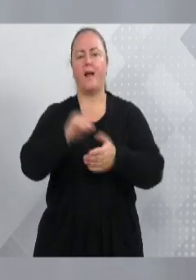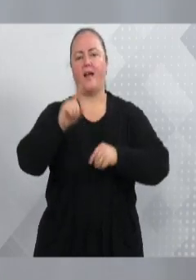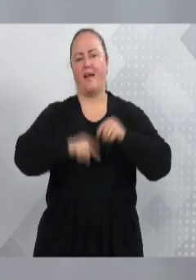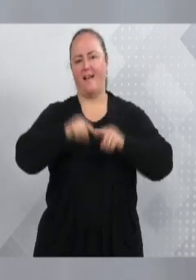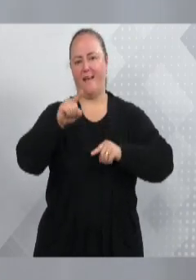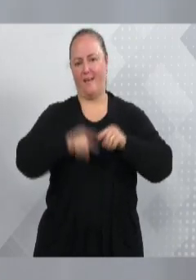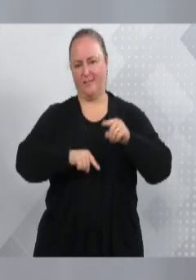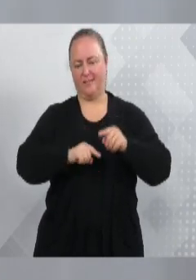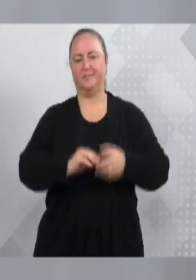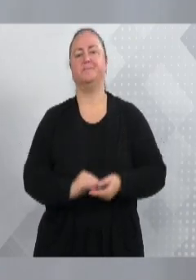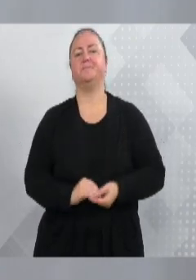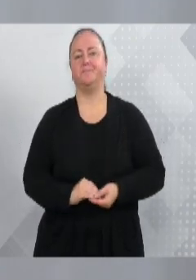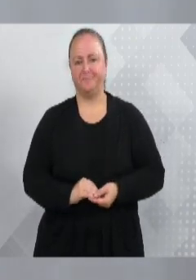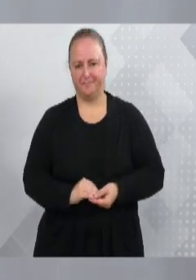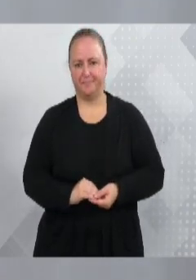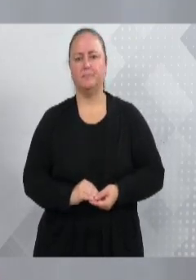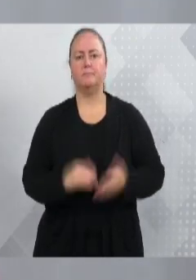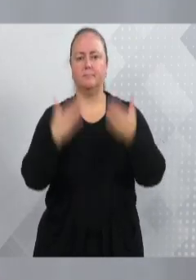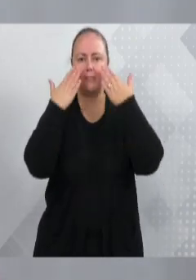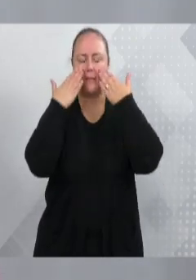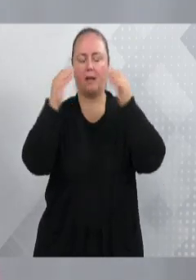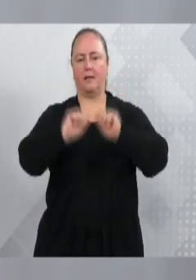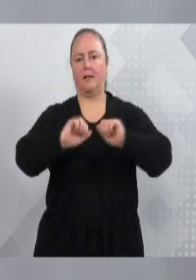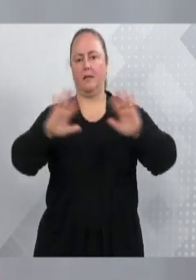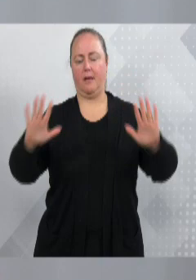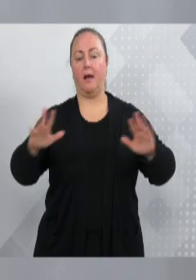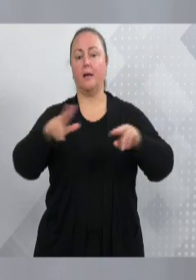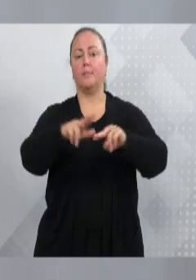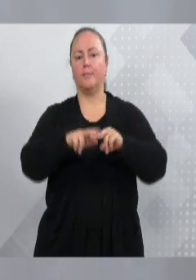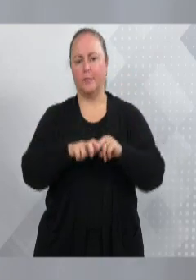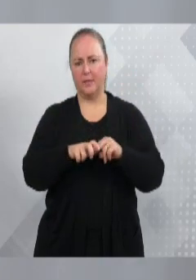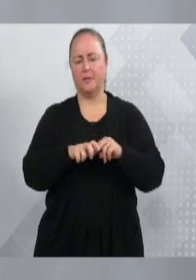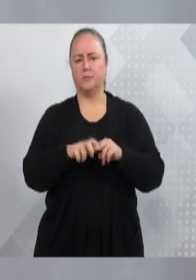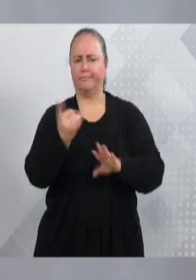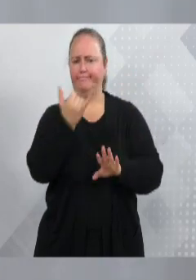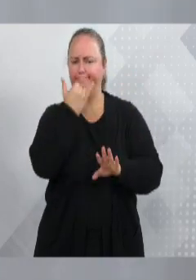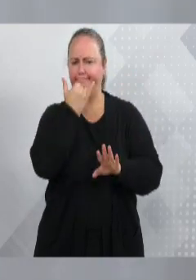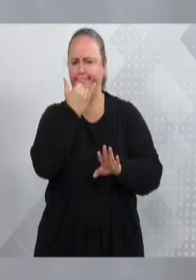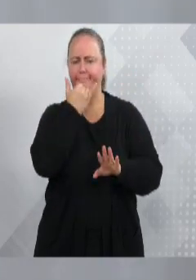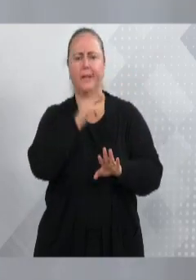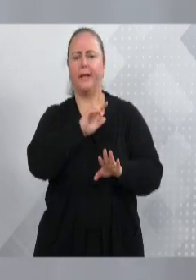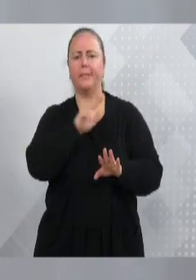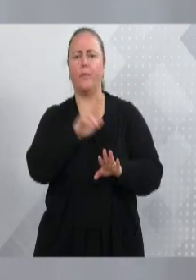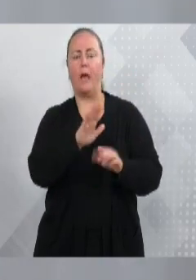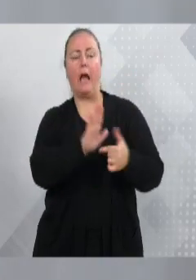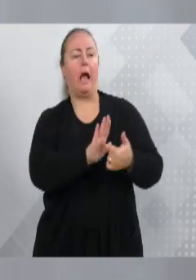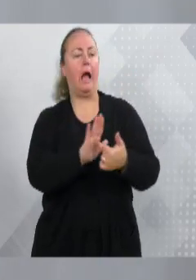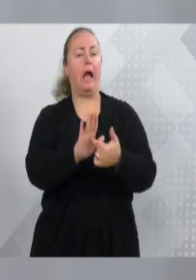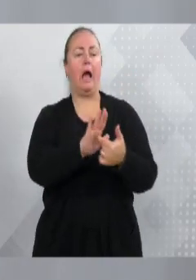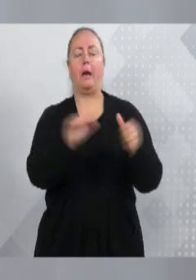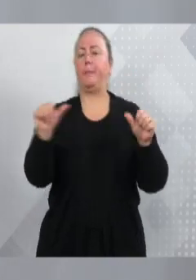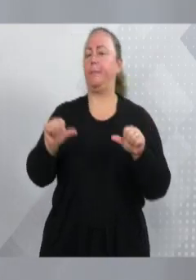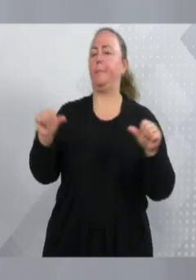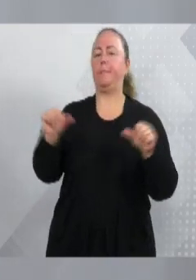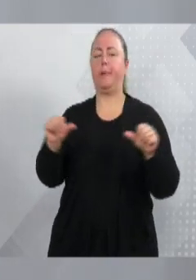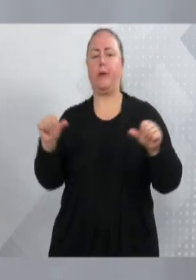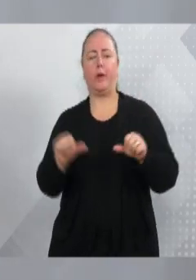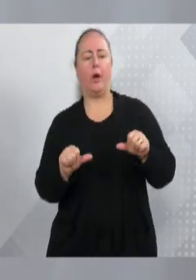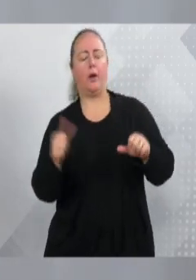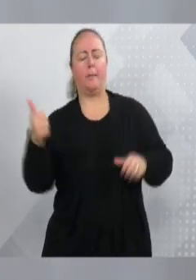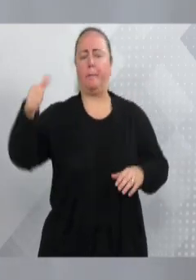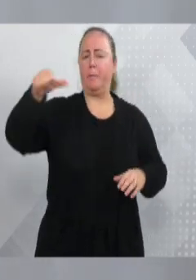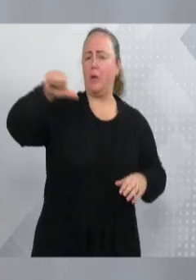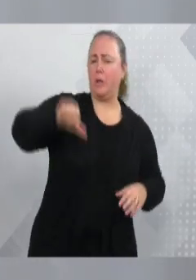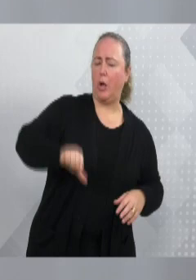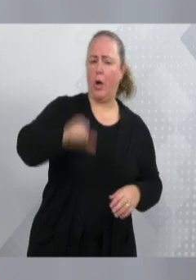na internet e mostra para todo mundo porque o que quer aqui desculpa nós não queremos mostrar o pior dos Mundos e nem dizer que é a pior